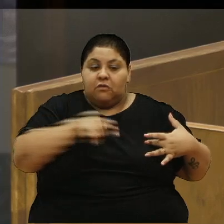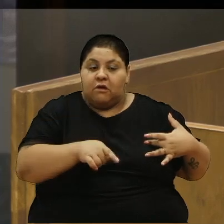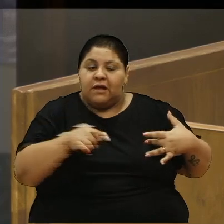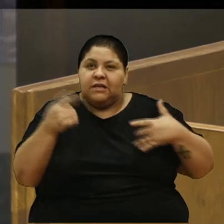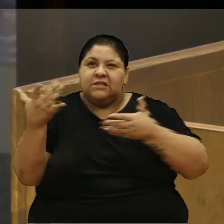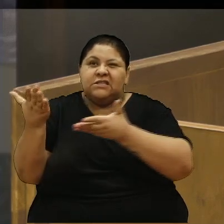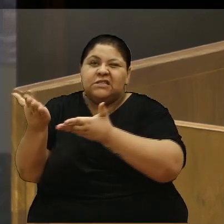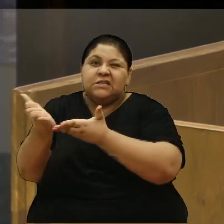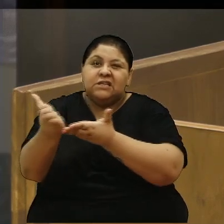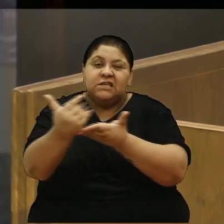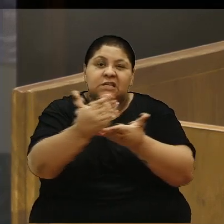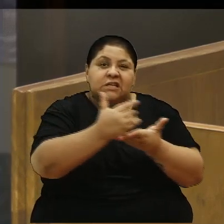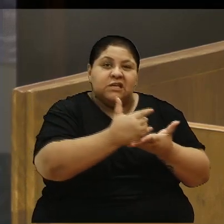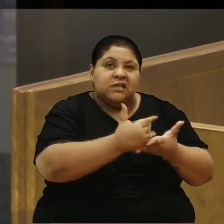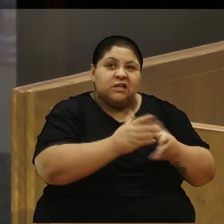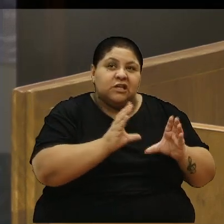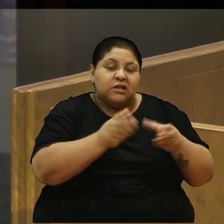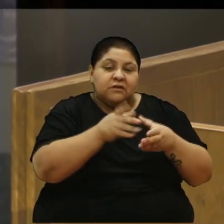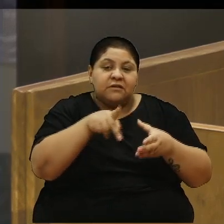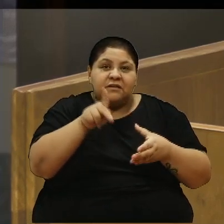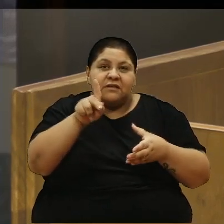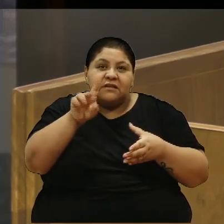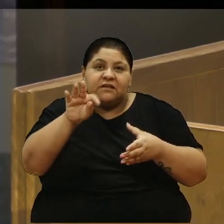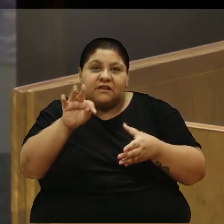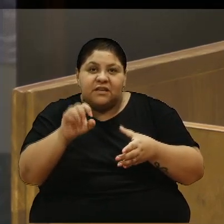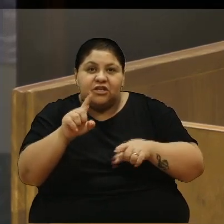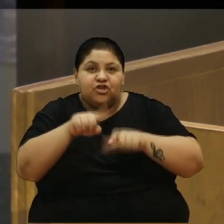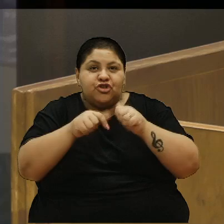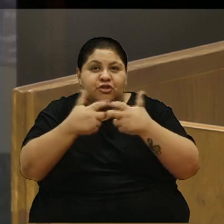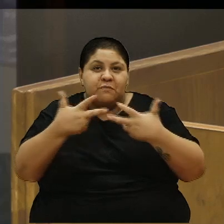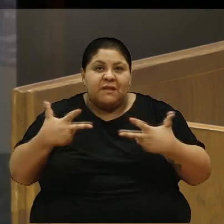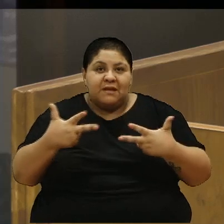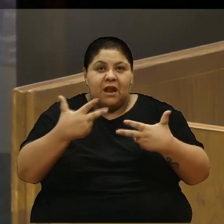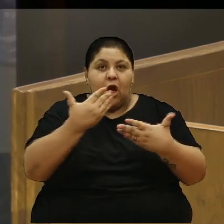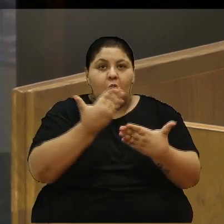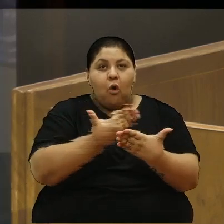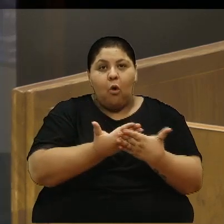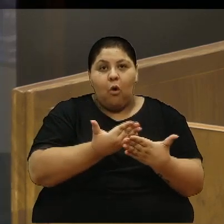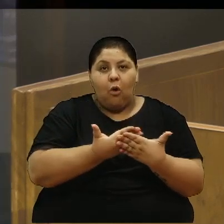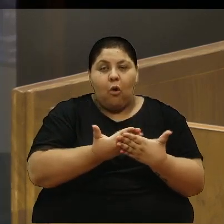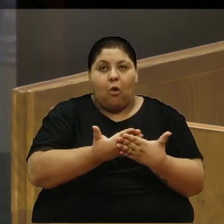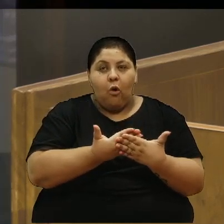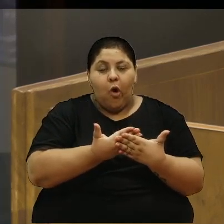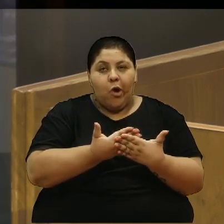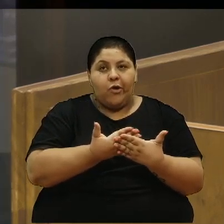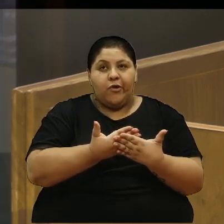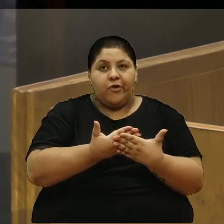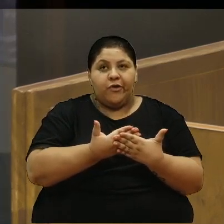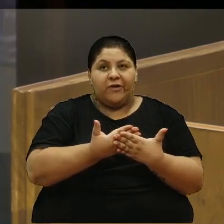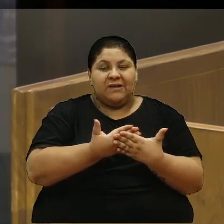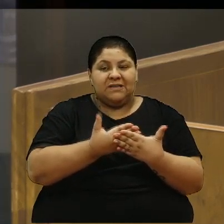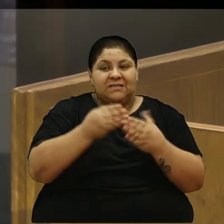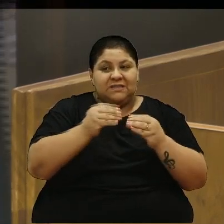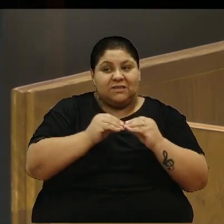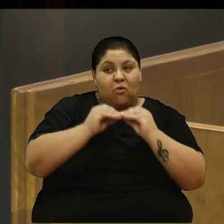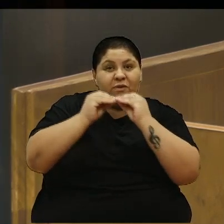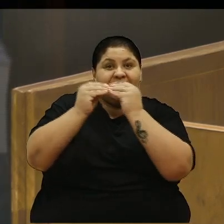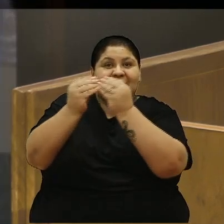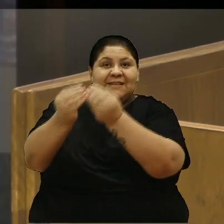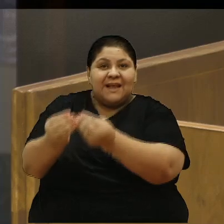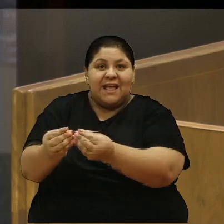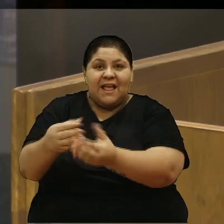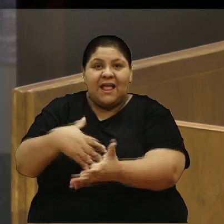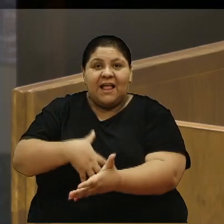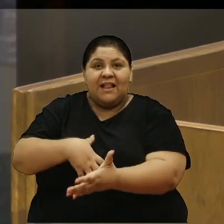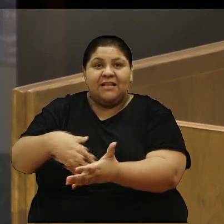arrecadam kits de materiais escolares e que são destinados aos filhos